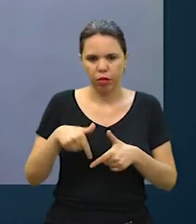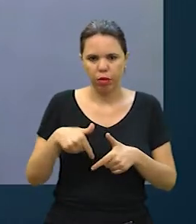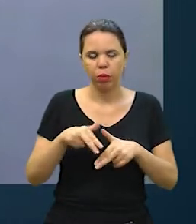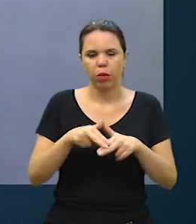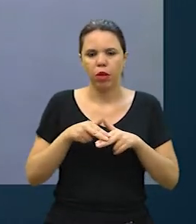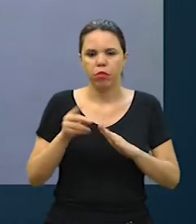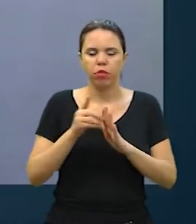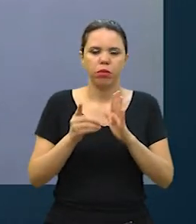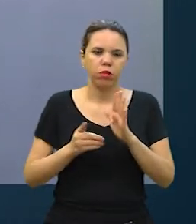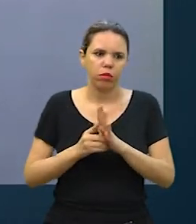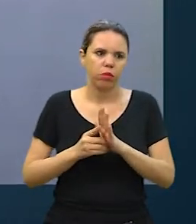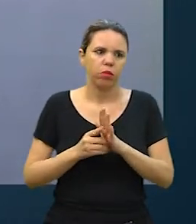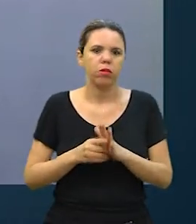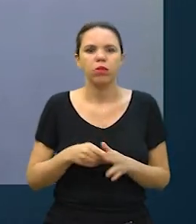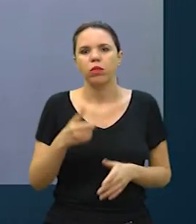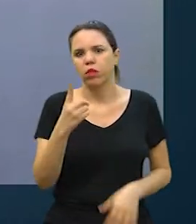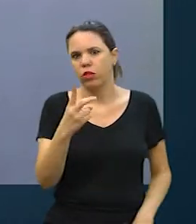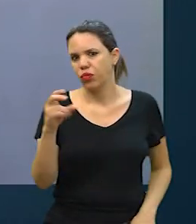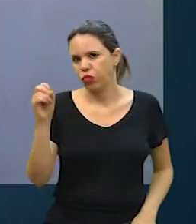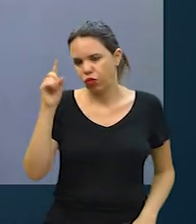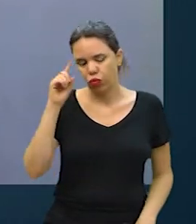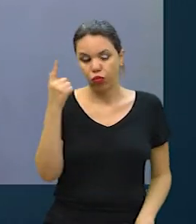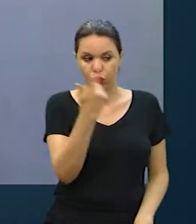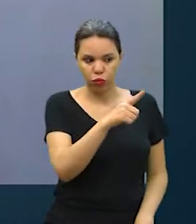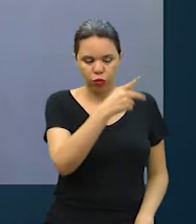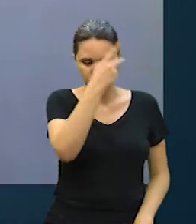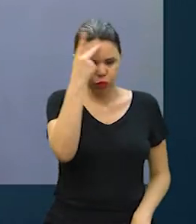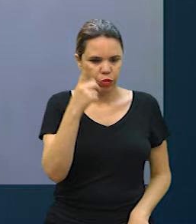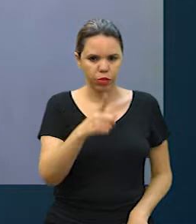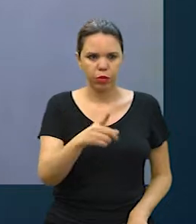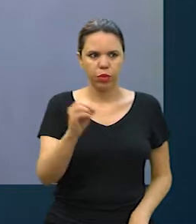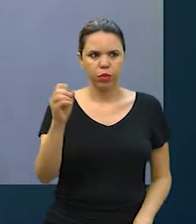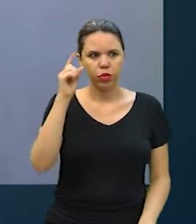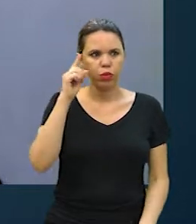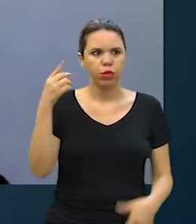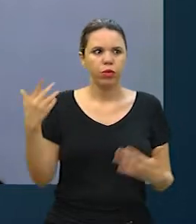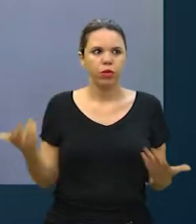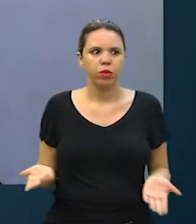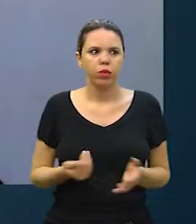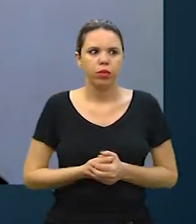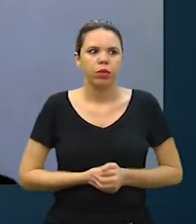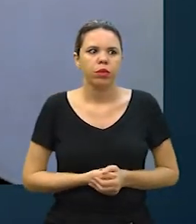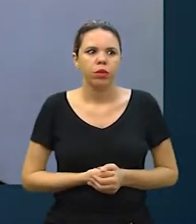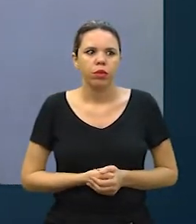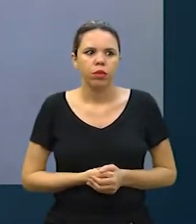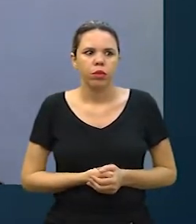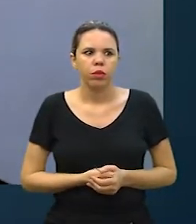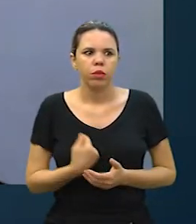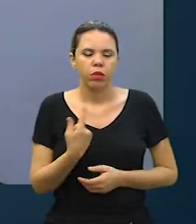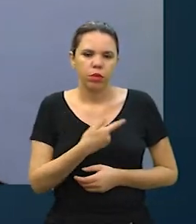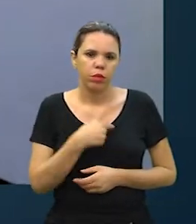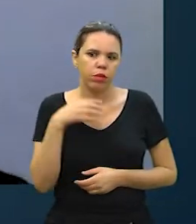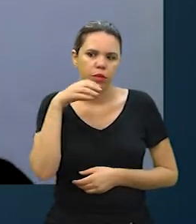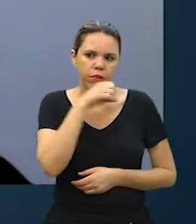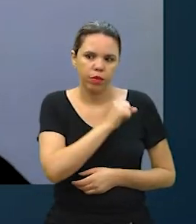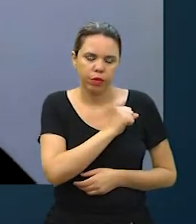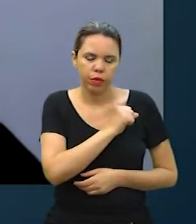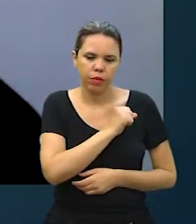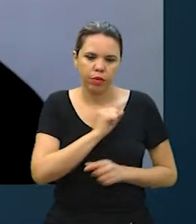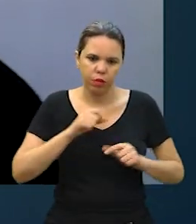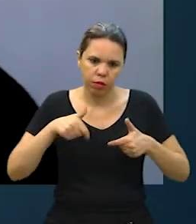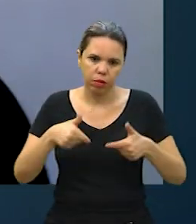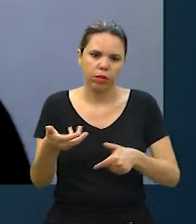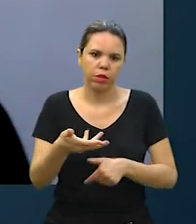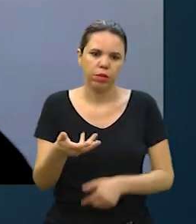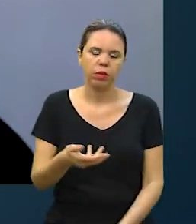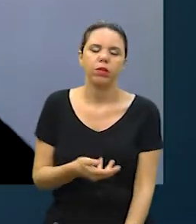de decreto, 120 dias, outras com 100 dias. Então, a gente foi muito rápido, a gente